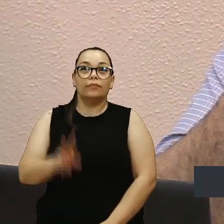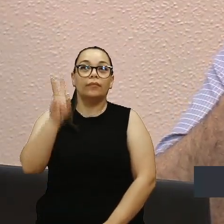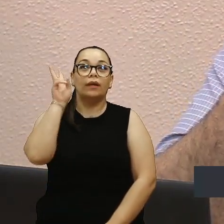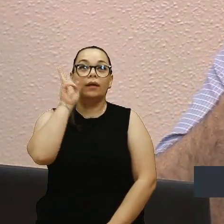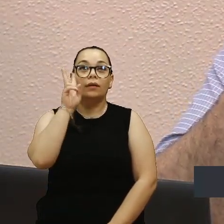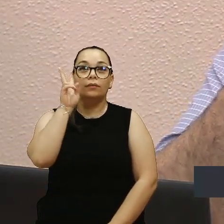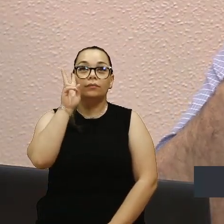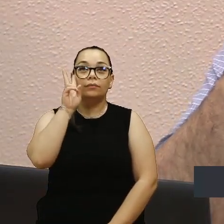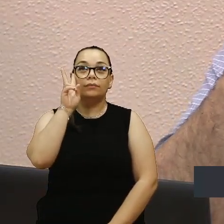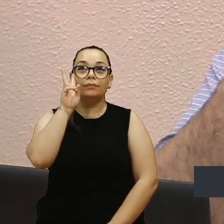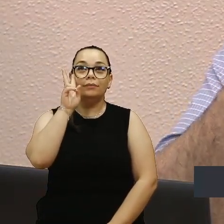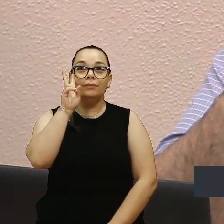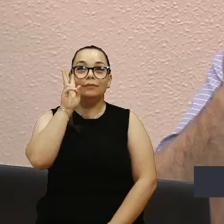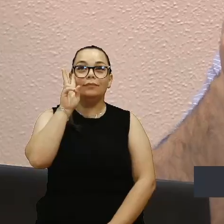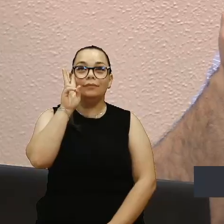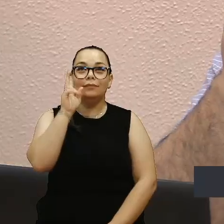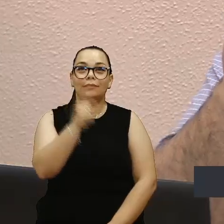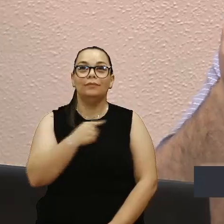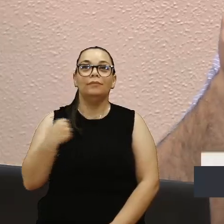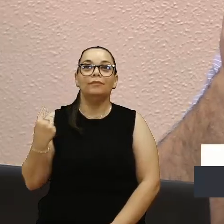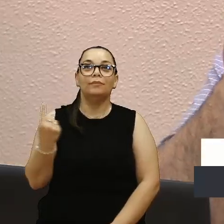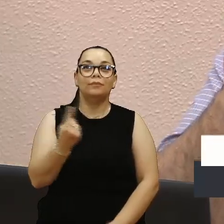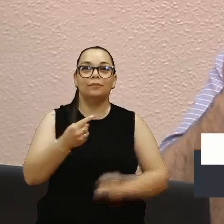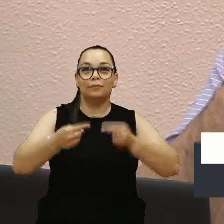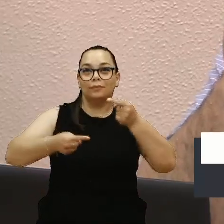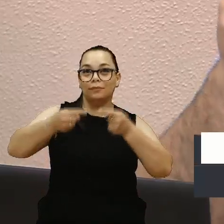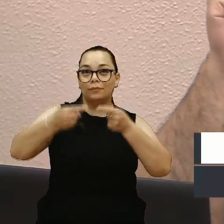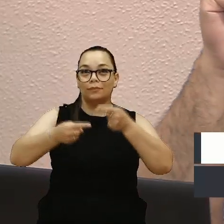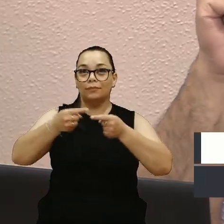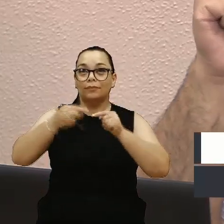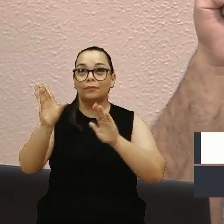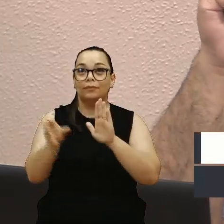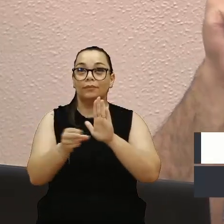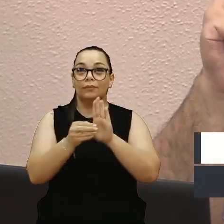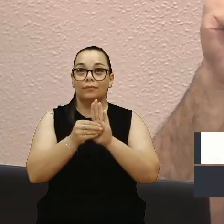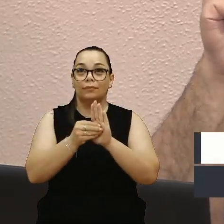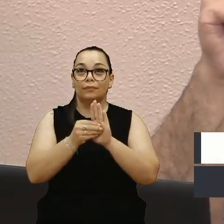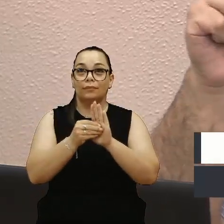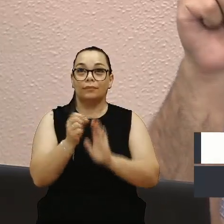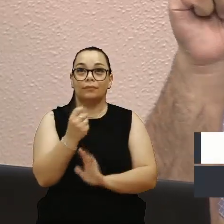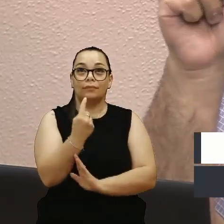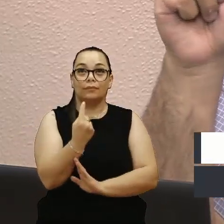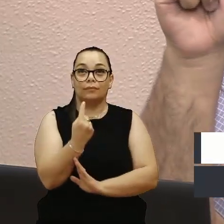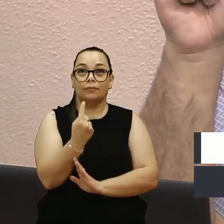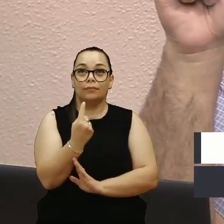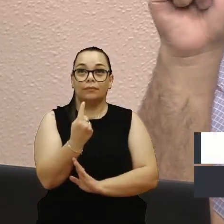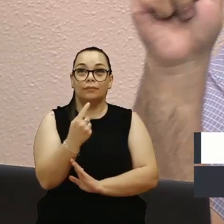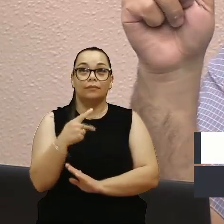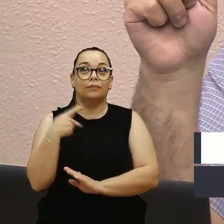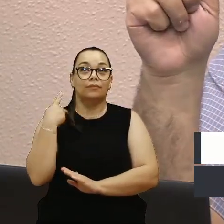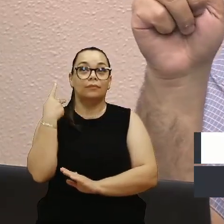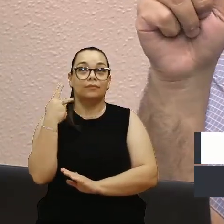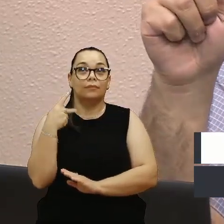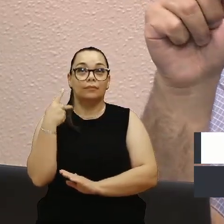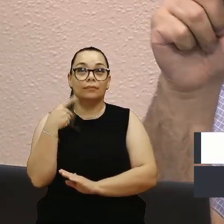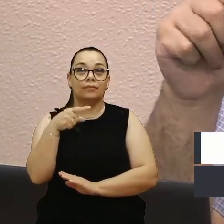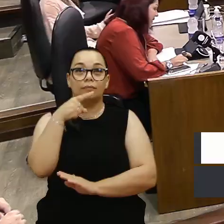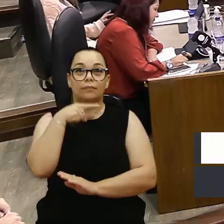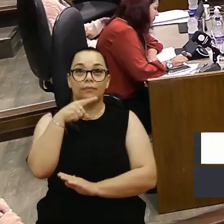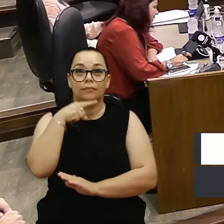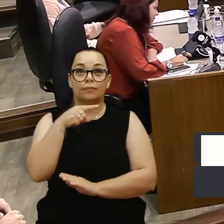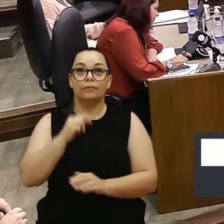lembrando que nós estamos discutindo a emenda aditiva 1. Com a palavra, vereador Caleb